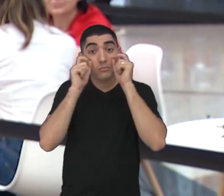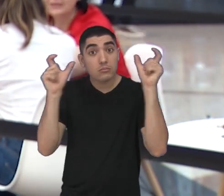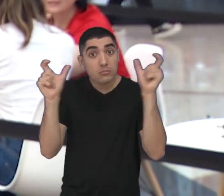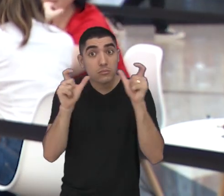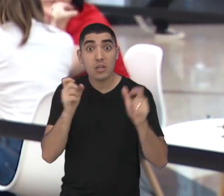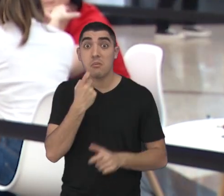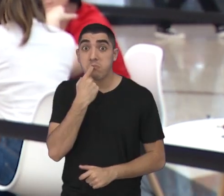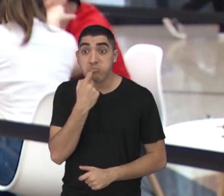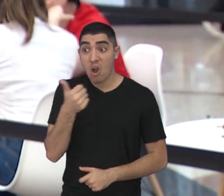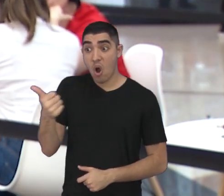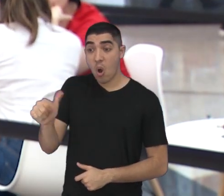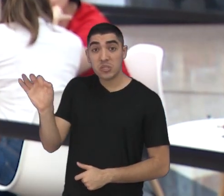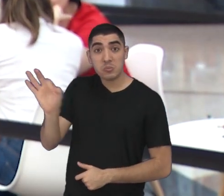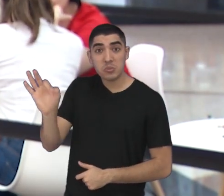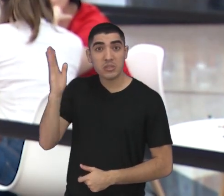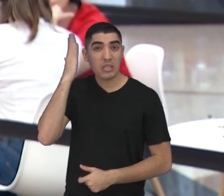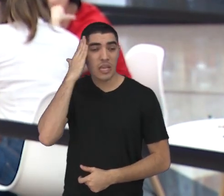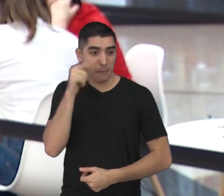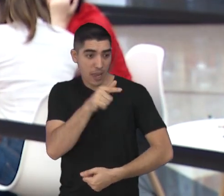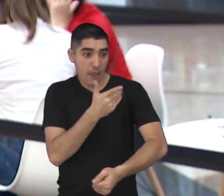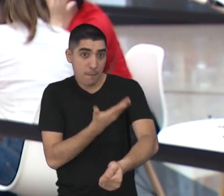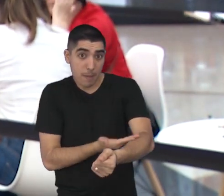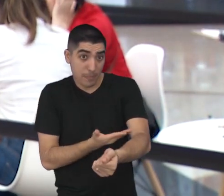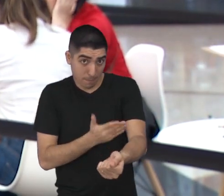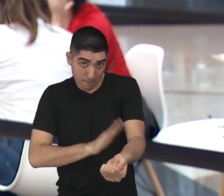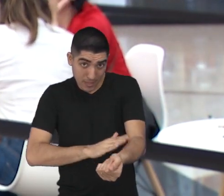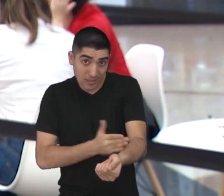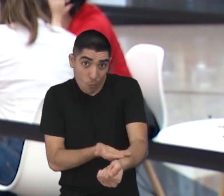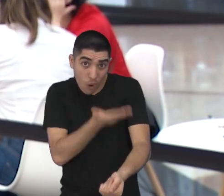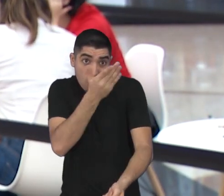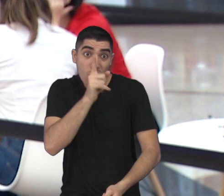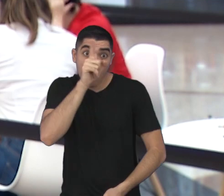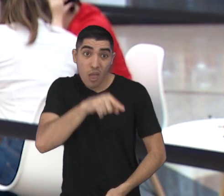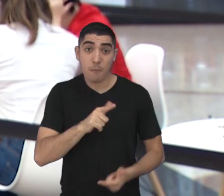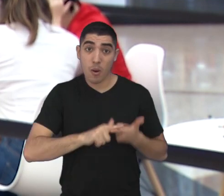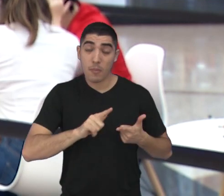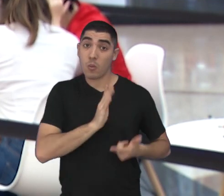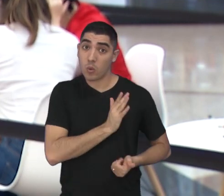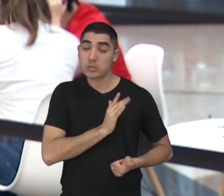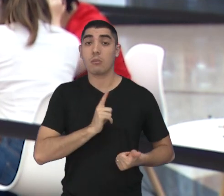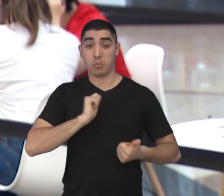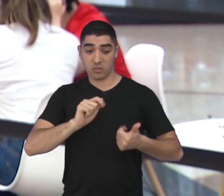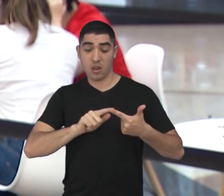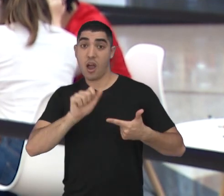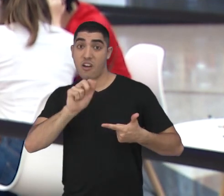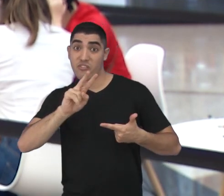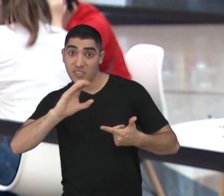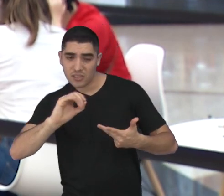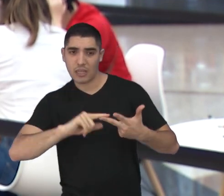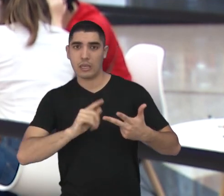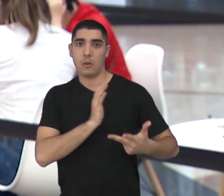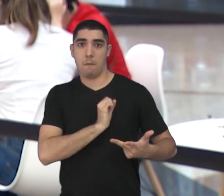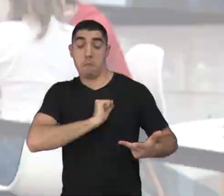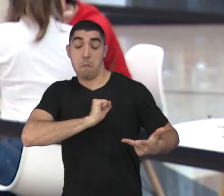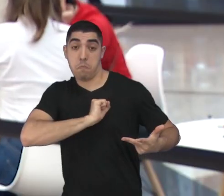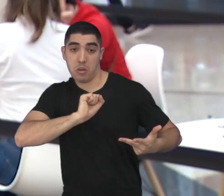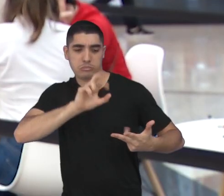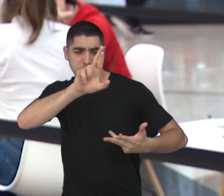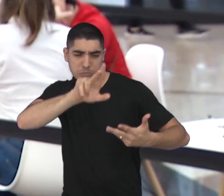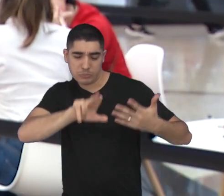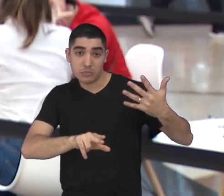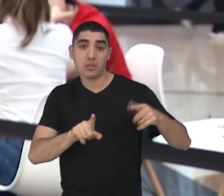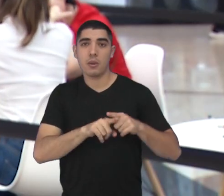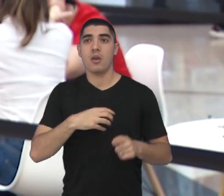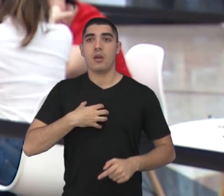né? Você pensar que só 11% está preocupado com uma doença que é crônica e que pode gerar tantos problemas como infarto, como AVC, doença